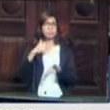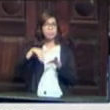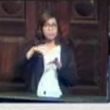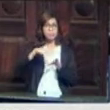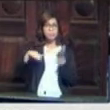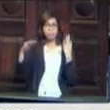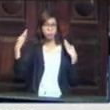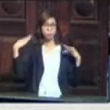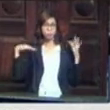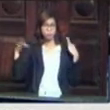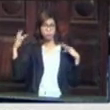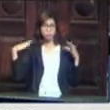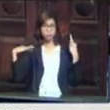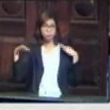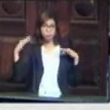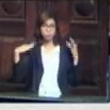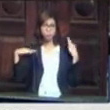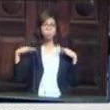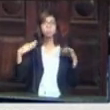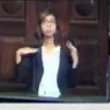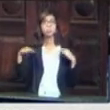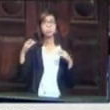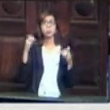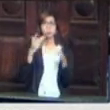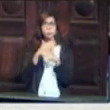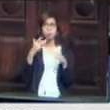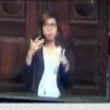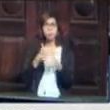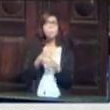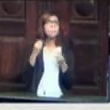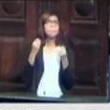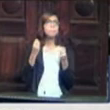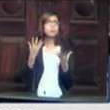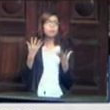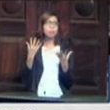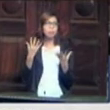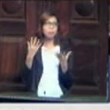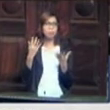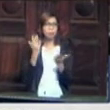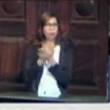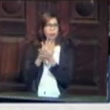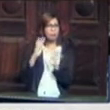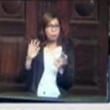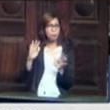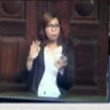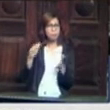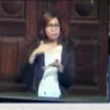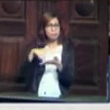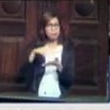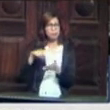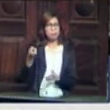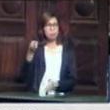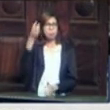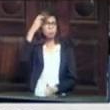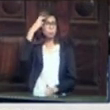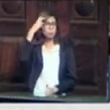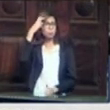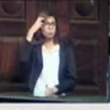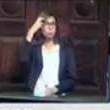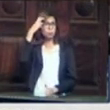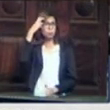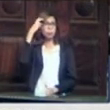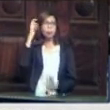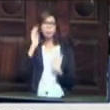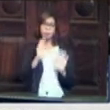de turismo no âmbito municipal, sim. Mas por que acabar com a Secretaria de Cultura e deixar a Secretaria